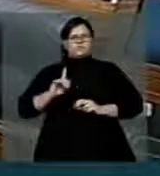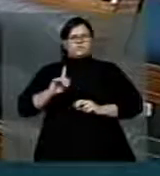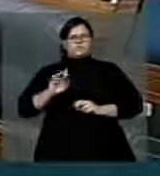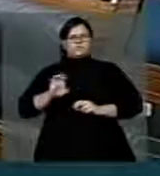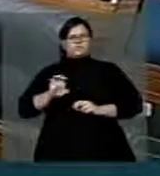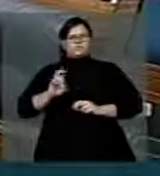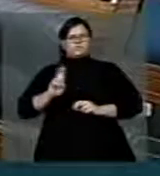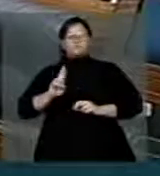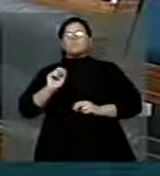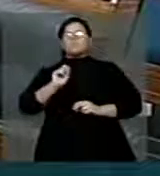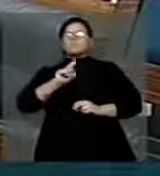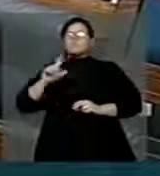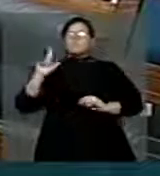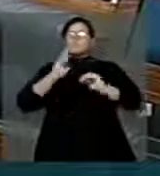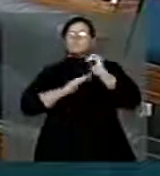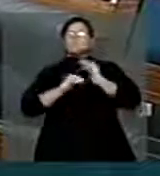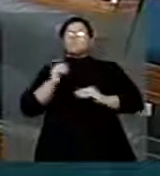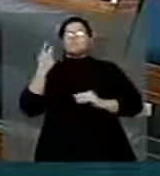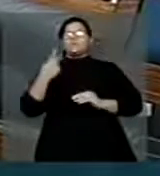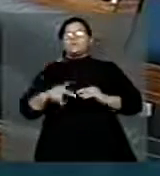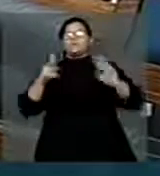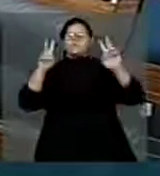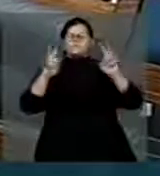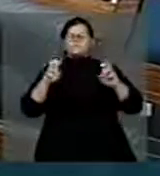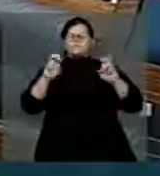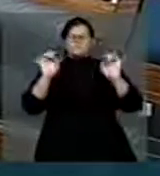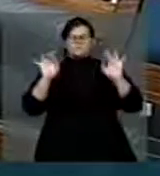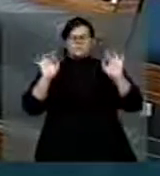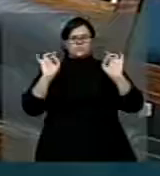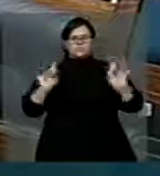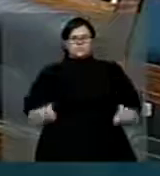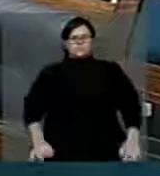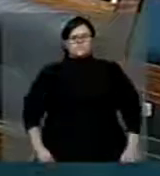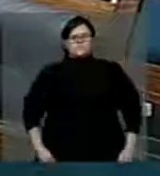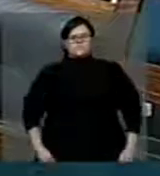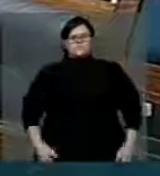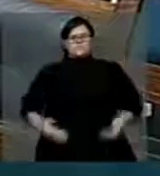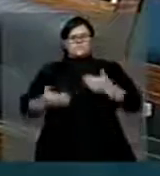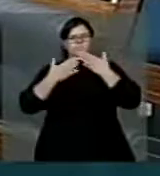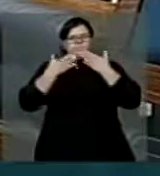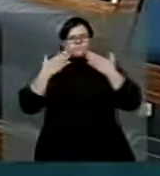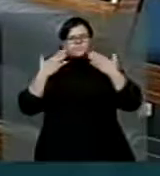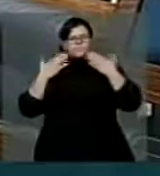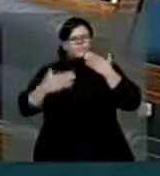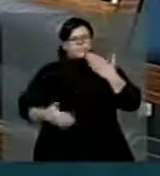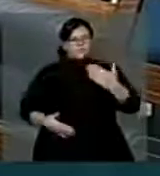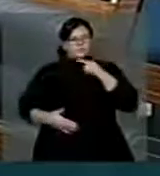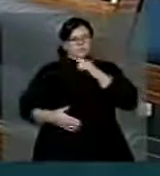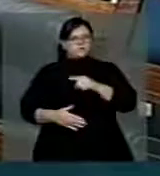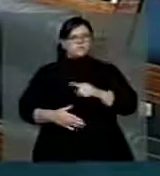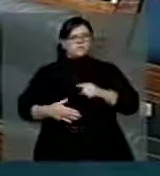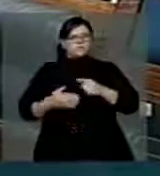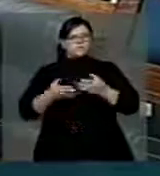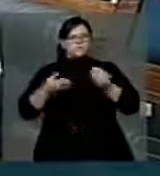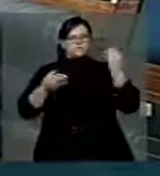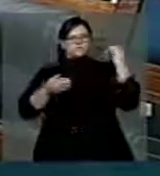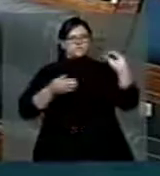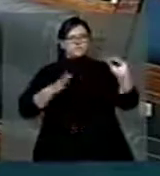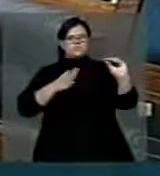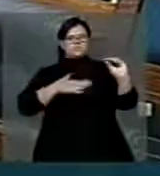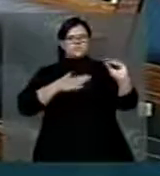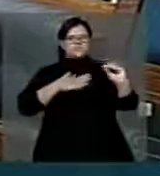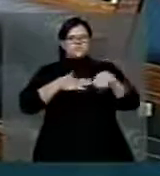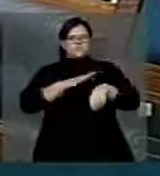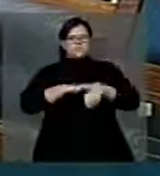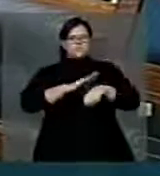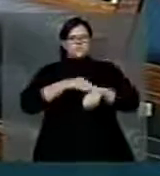que este assunto seja tratado especificamente. Peço a Vossa Excelência que dê como lido, então, o meu